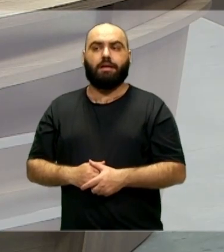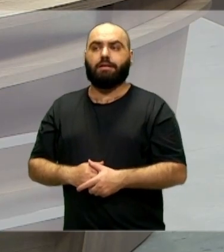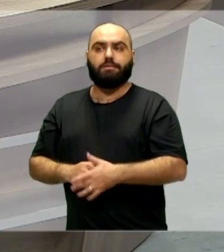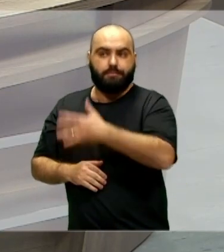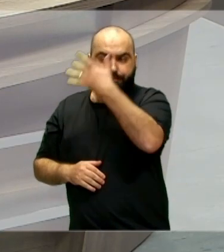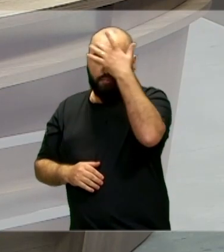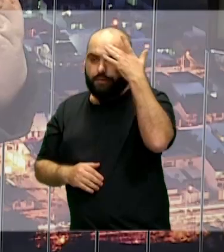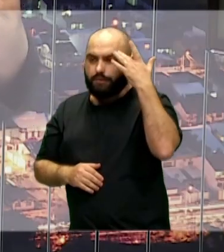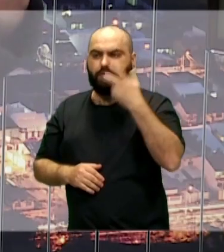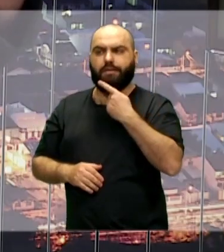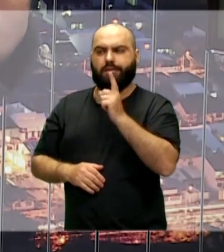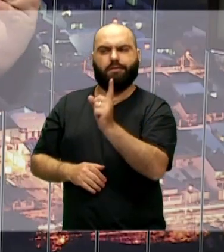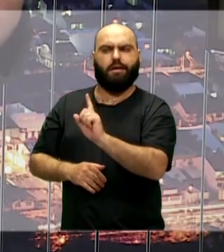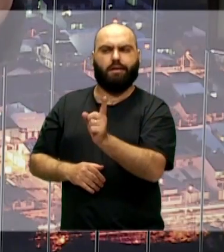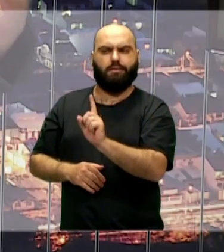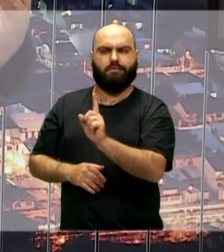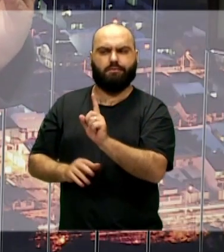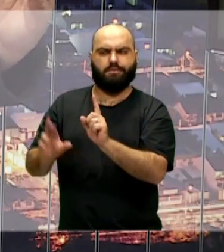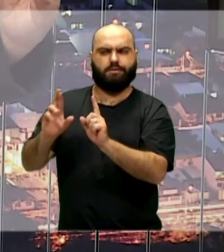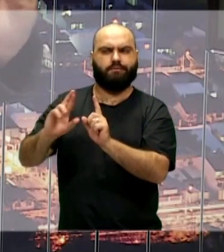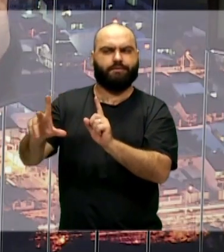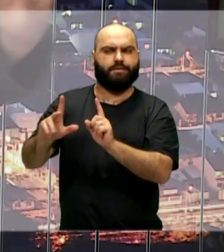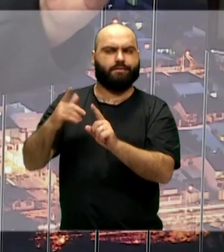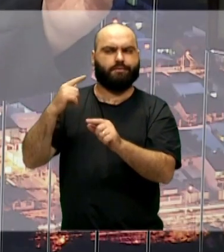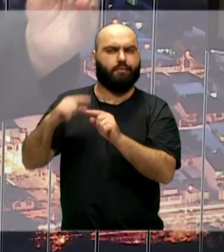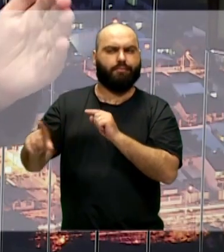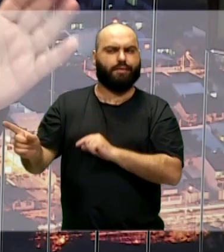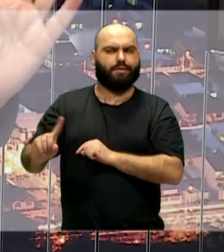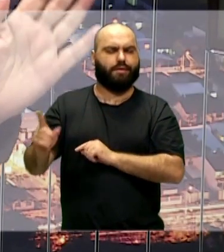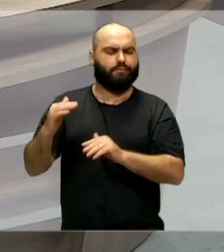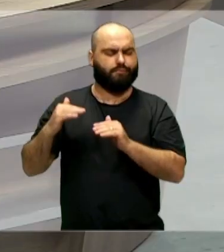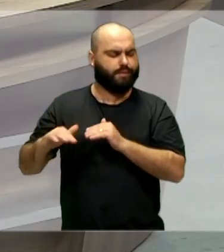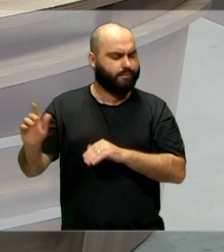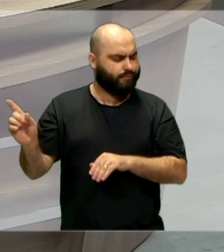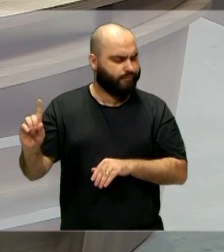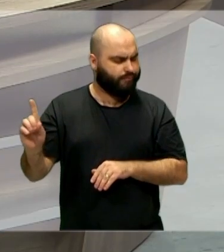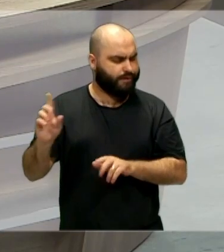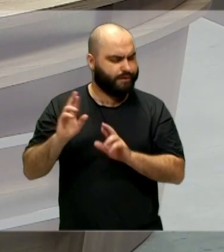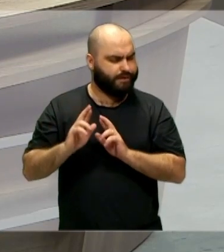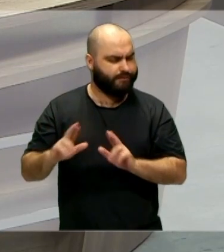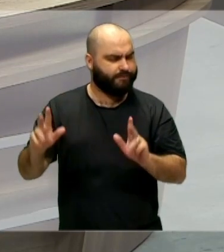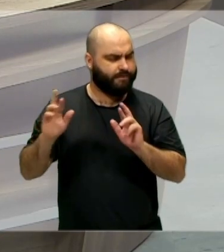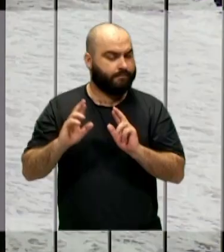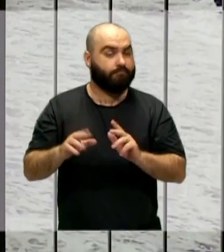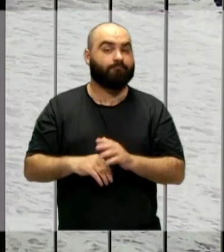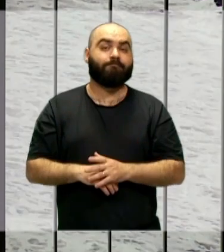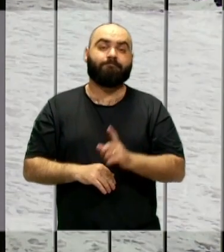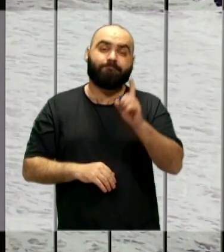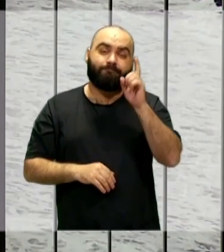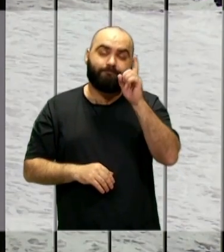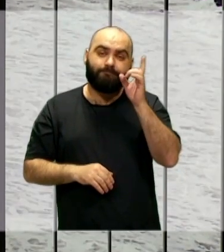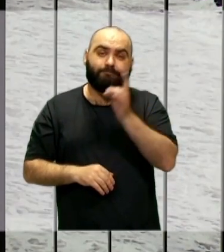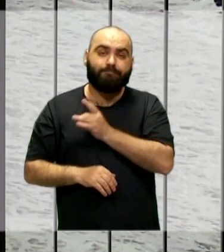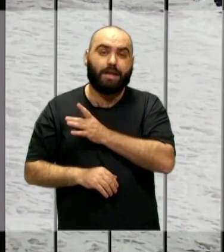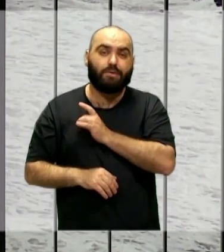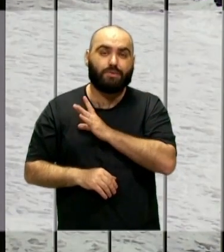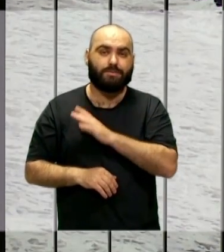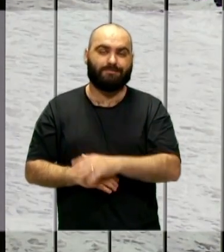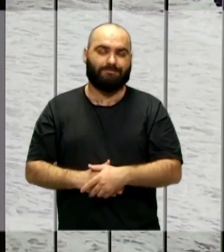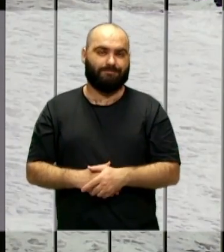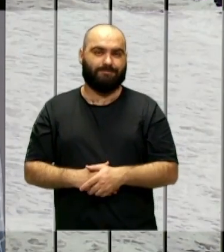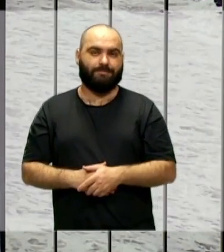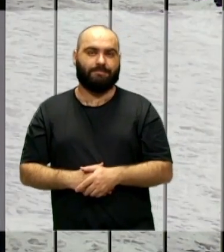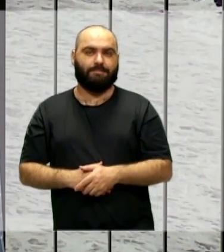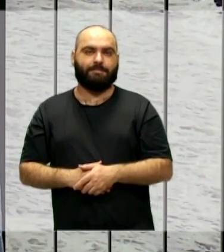começam a colocar, não, se aquele ali é diferente, não, esse não está certo. Exatamente, né? É o medo daquilo que é diferente, é o medo